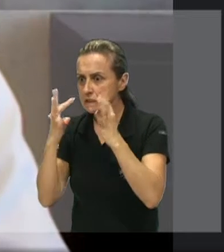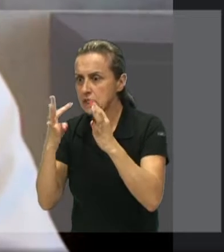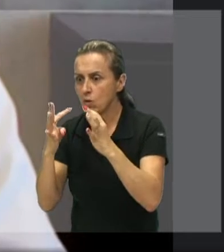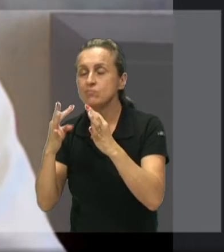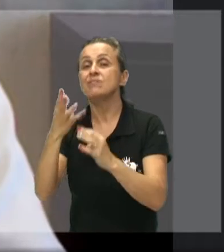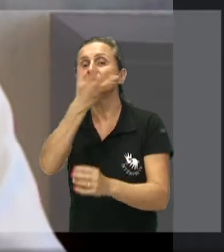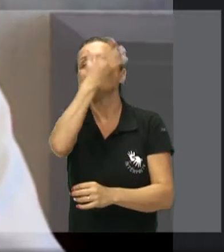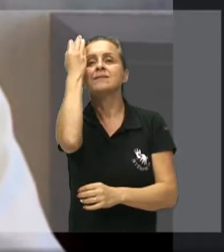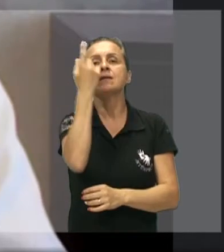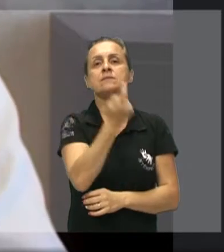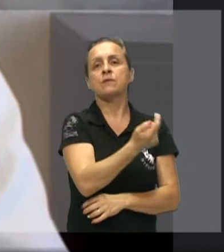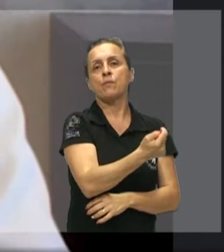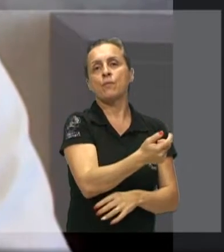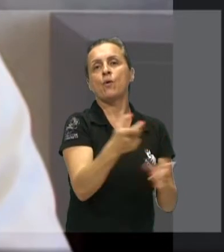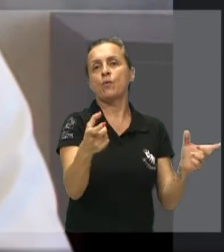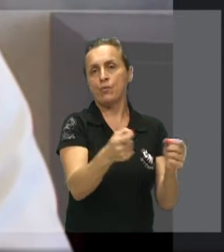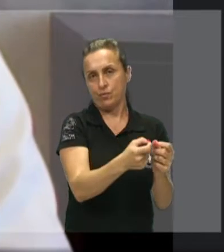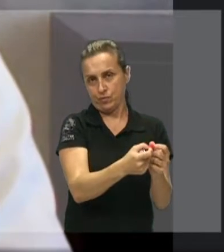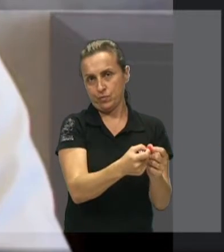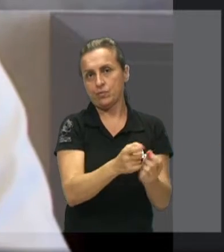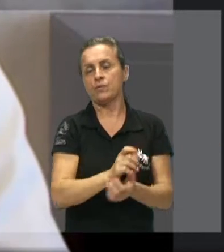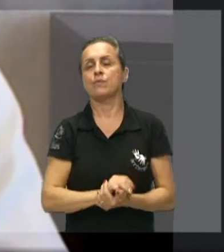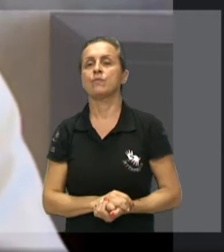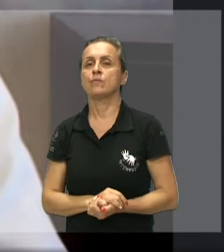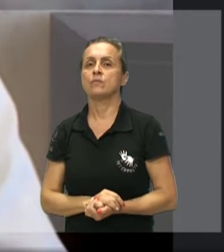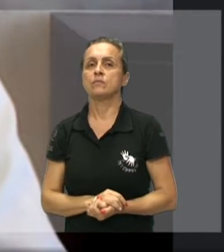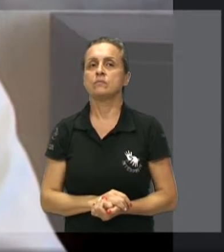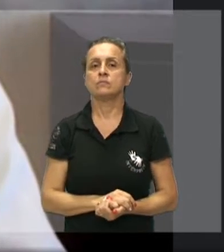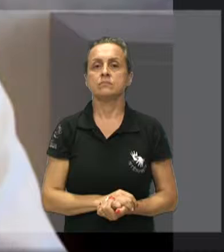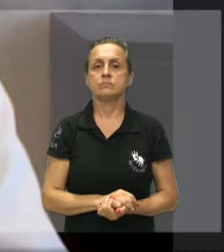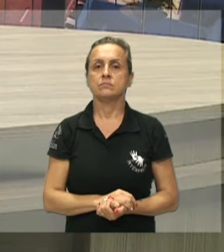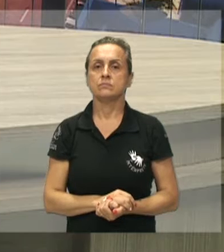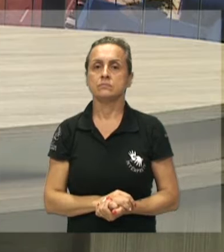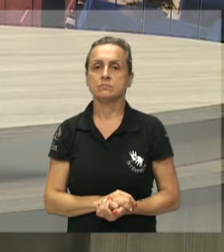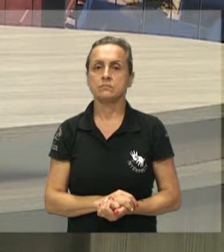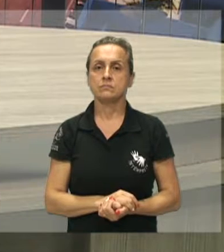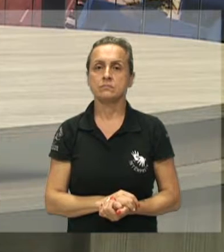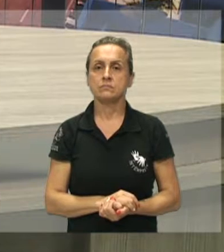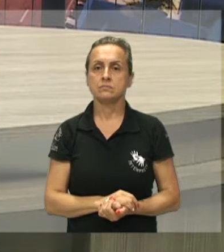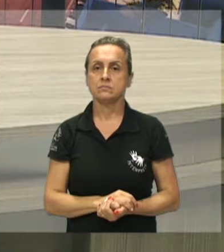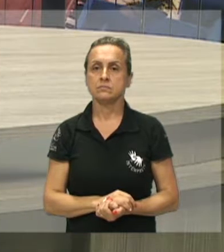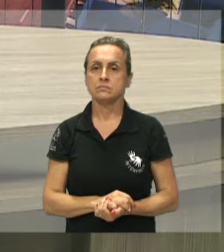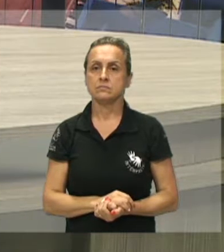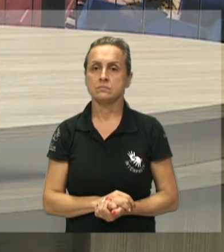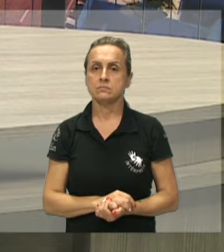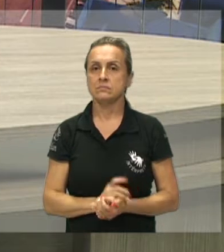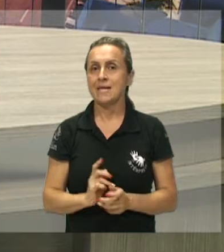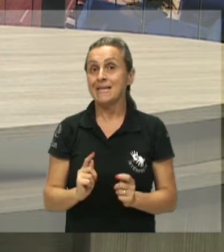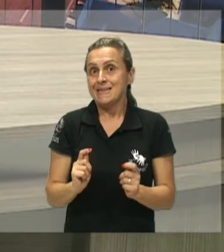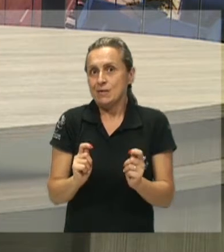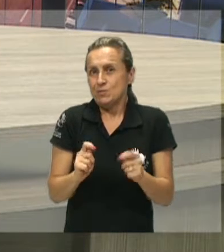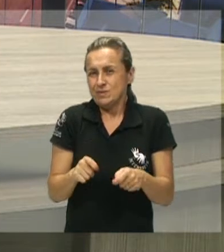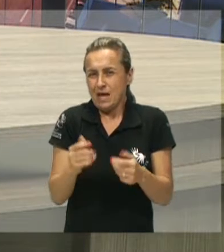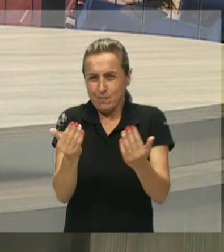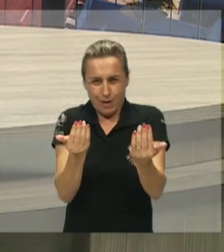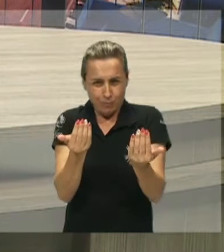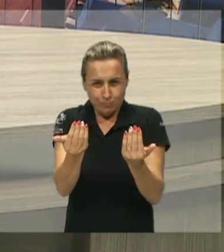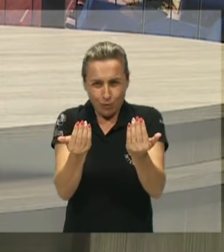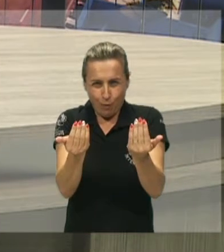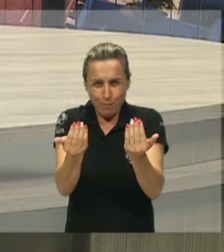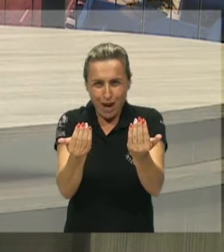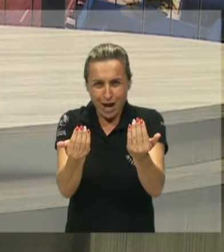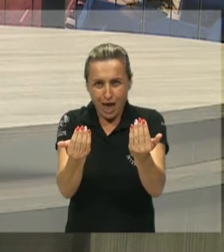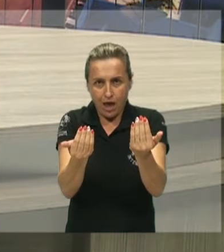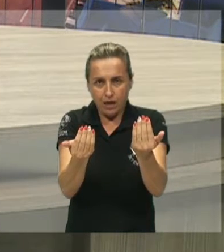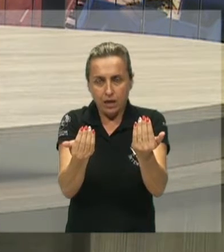impactava na saúde dos pacientes. Então a gente não pode suplantar uma situação que é grave, que